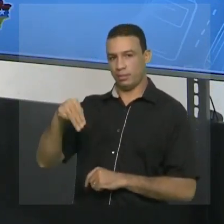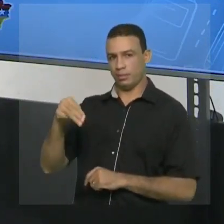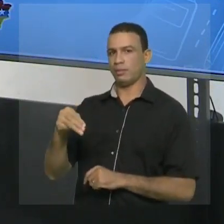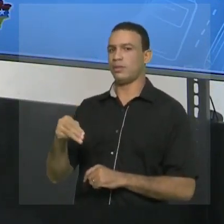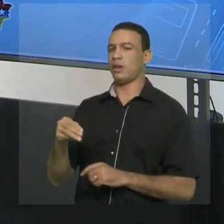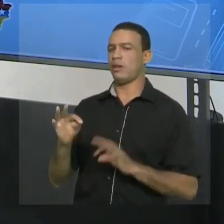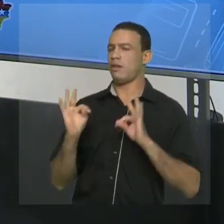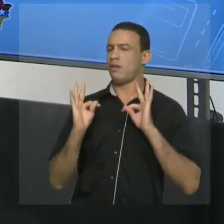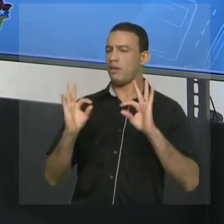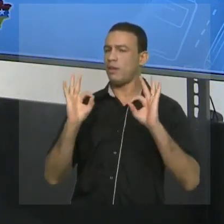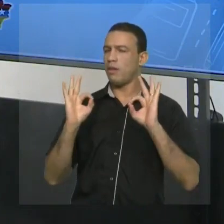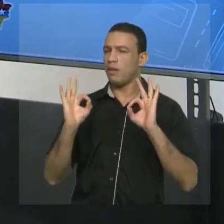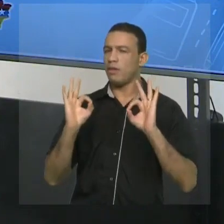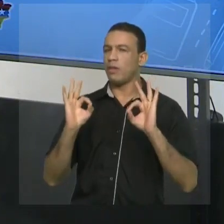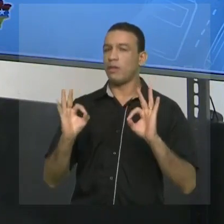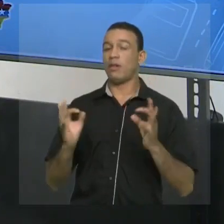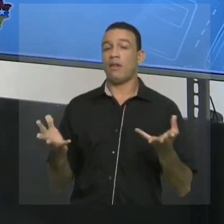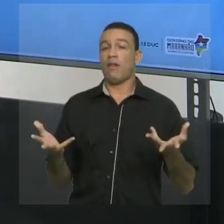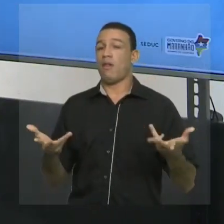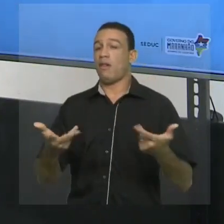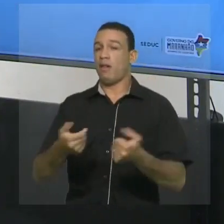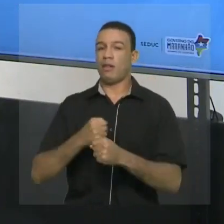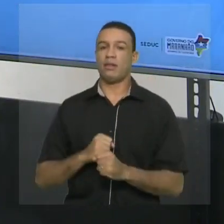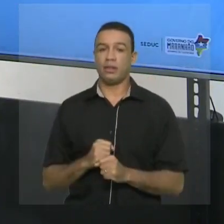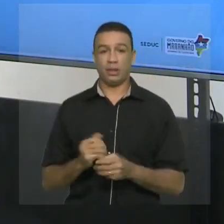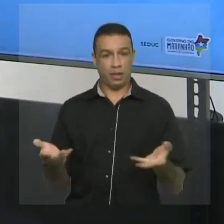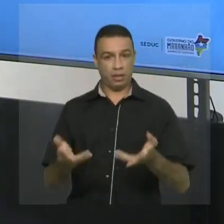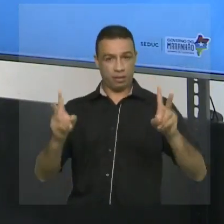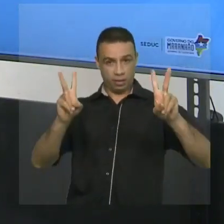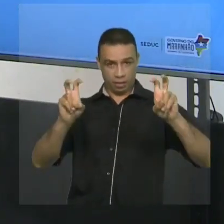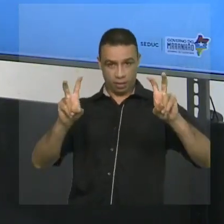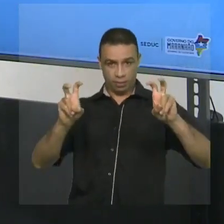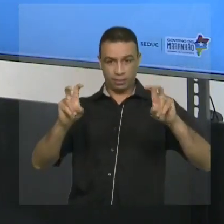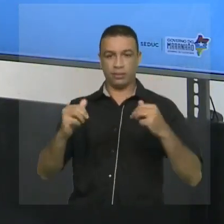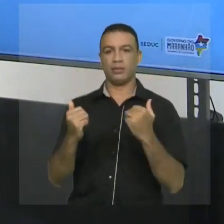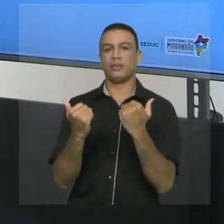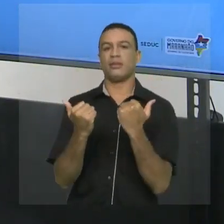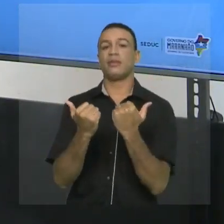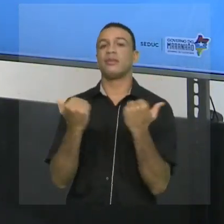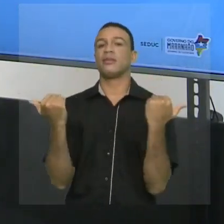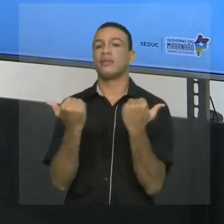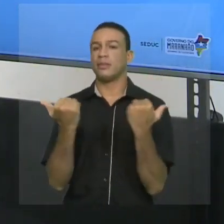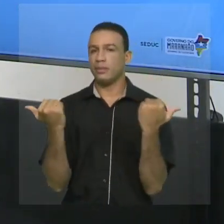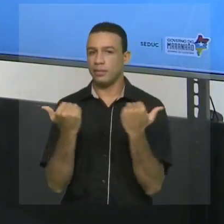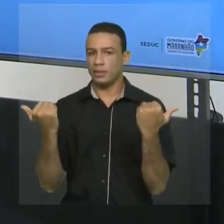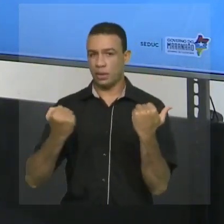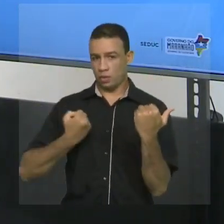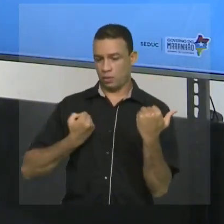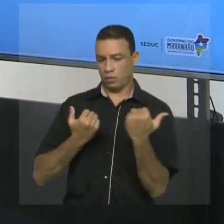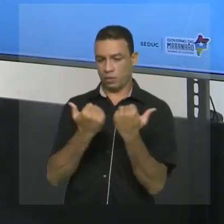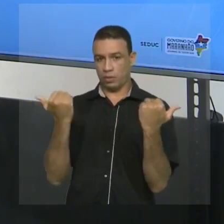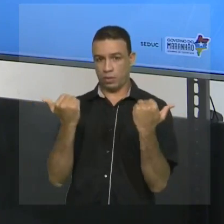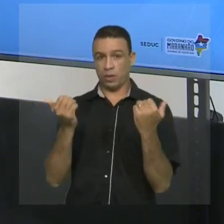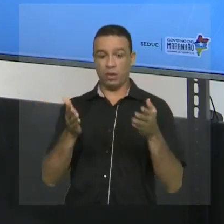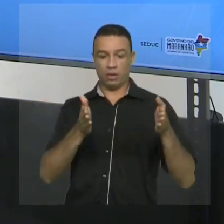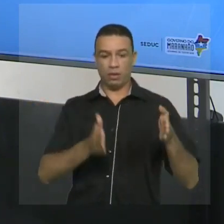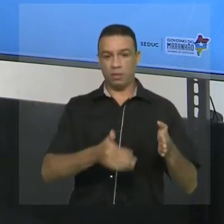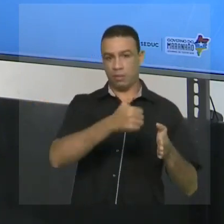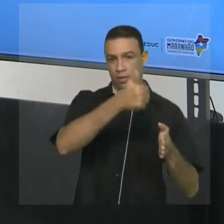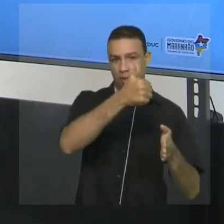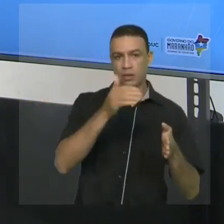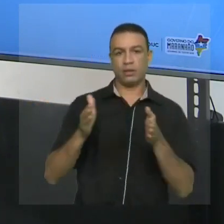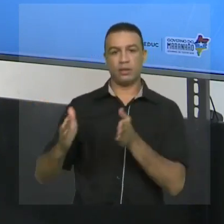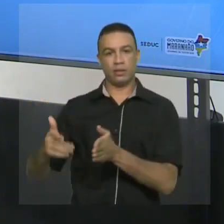top, uma aula massa turma. Hoje nós vamos falar sobre números inteiros. E essa aula foi dividida em duas partes,